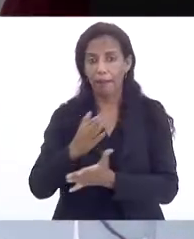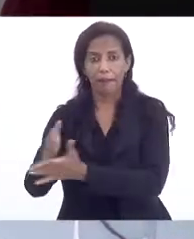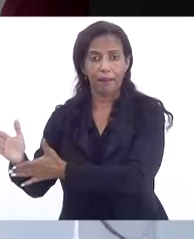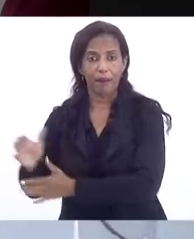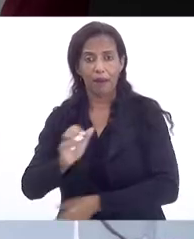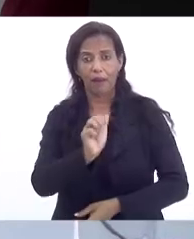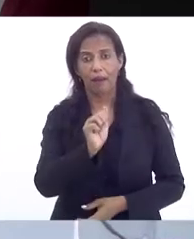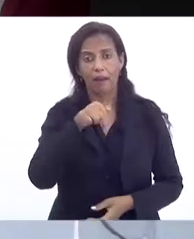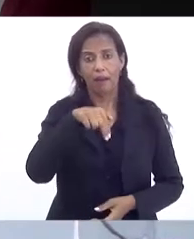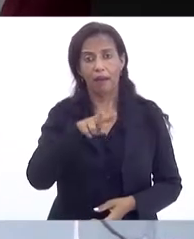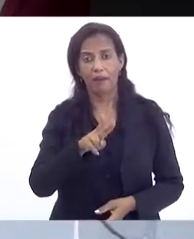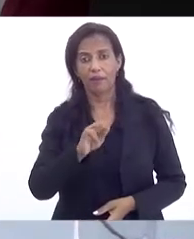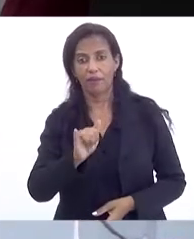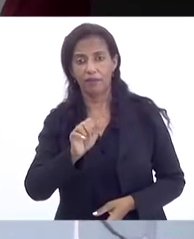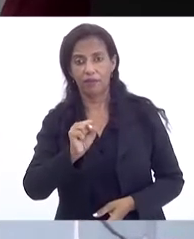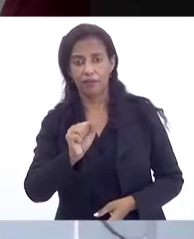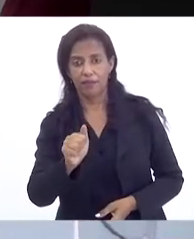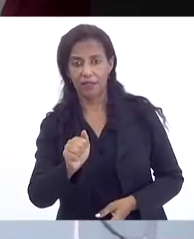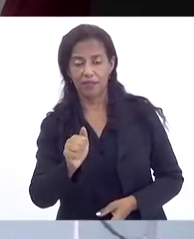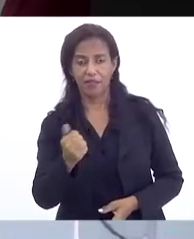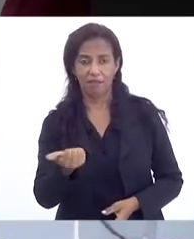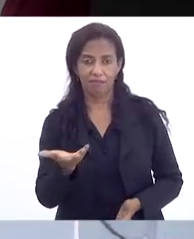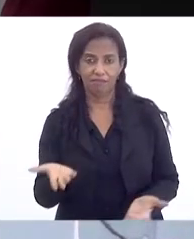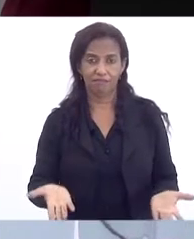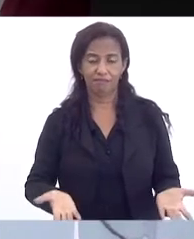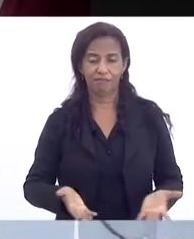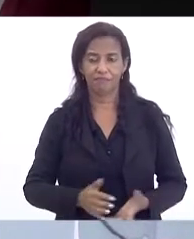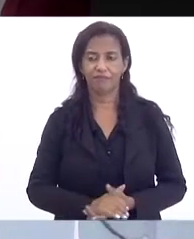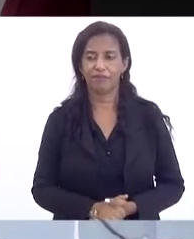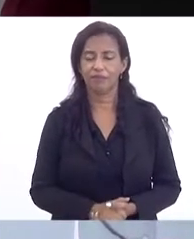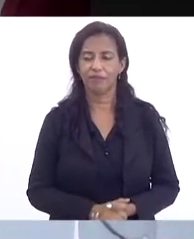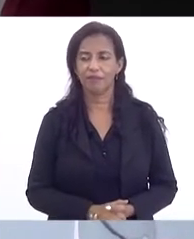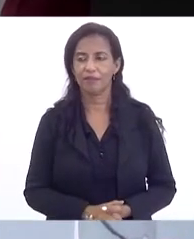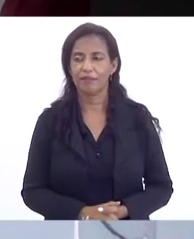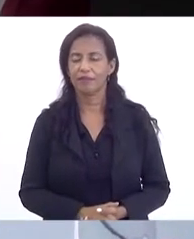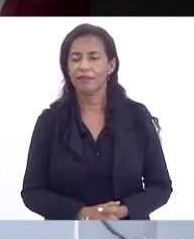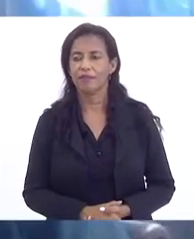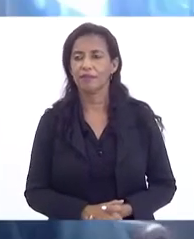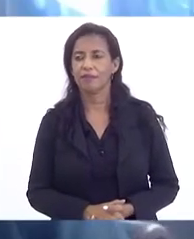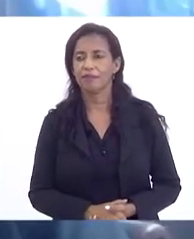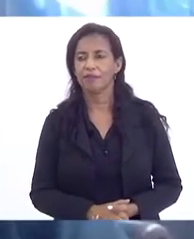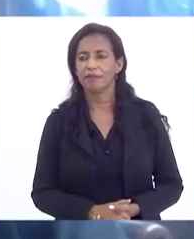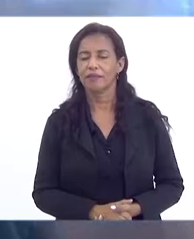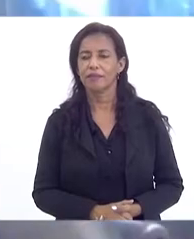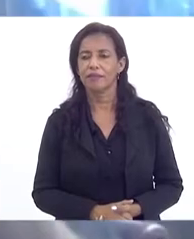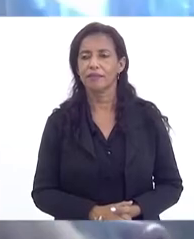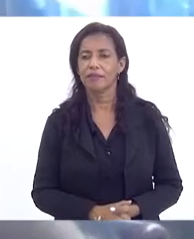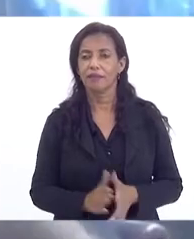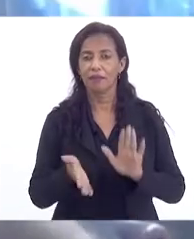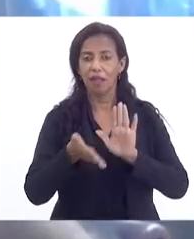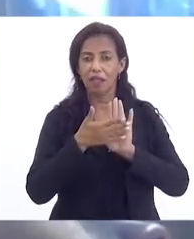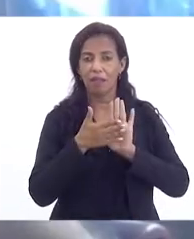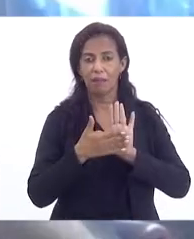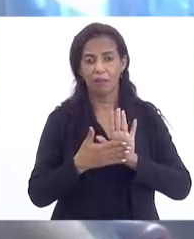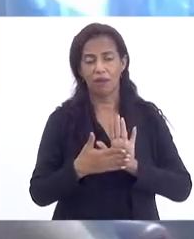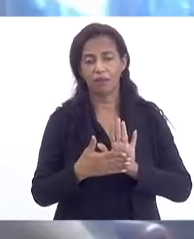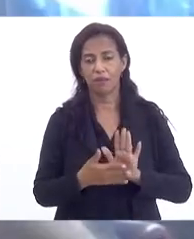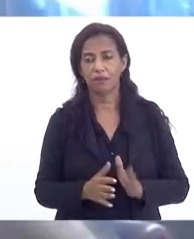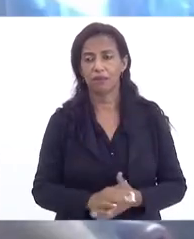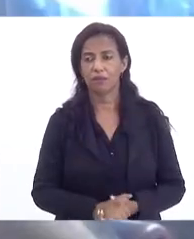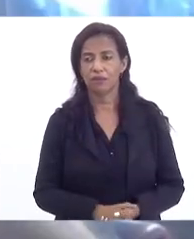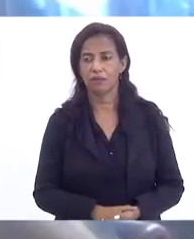Anvisa. Mas como é que ficaria alimento, então, Bispaldo, excluindo as obrigatórias? Na pauta.